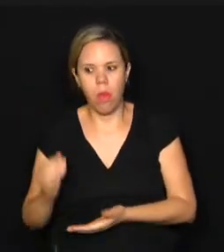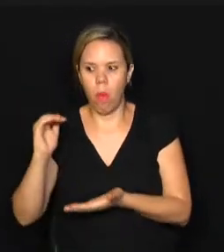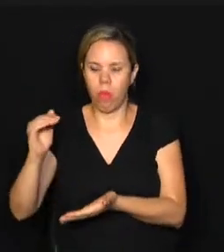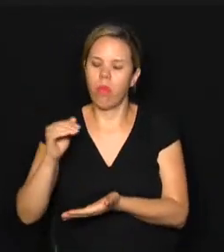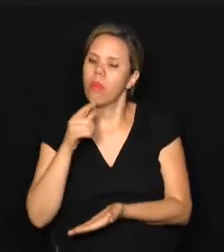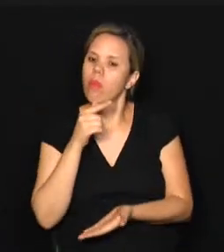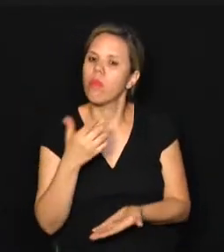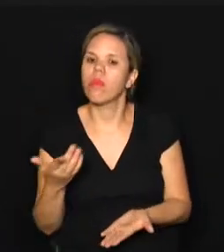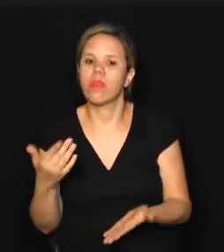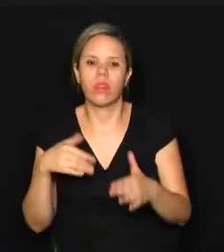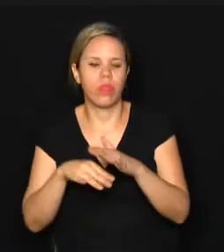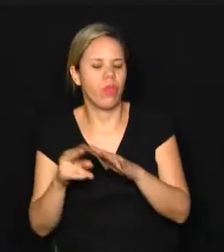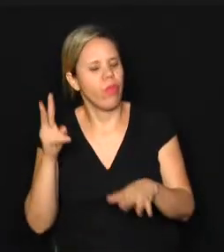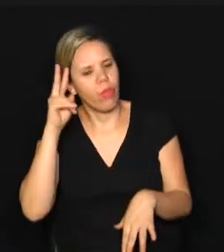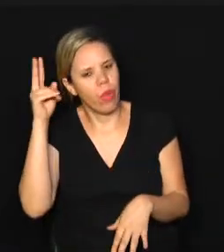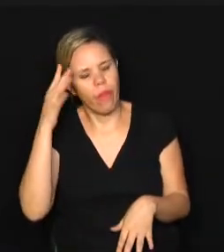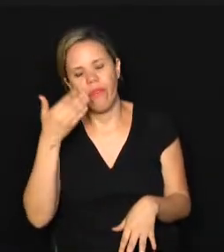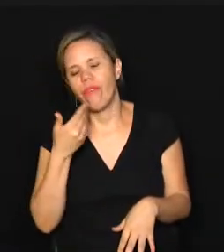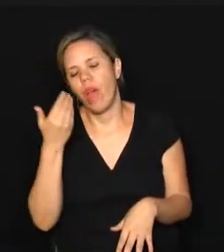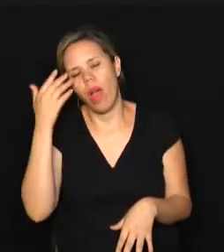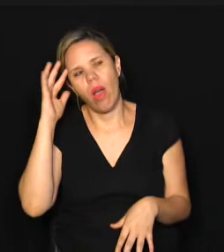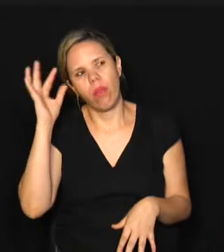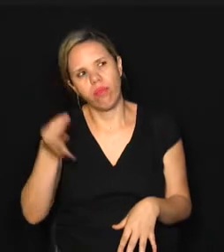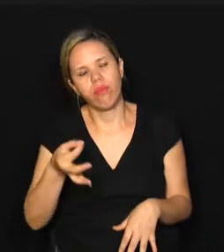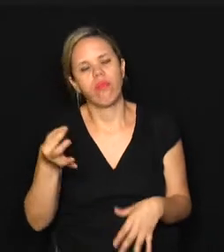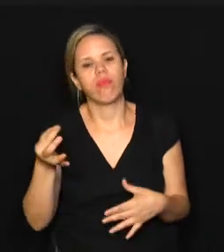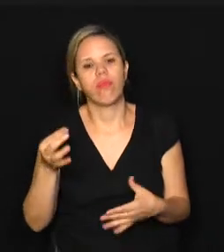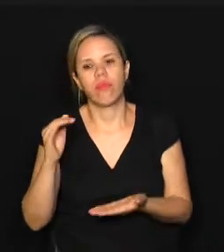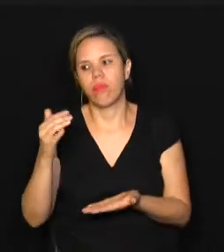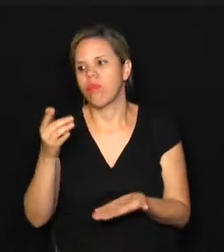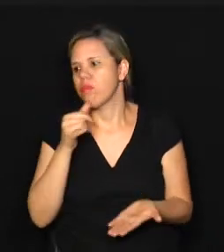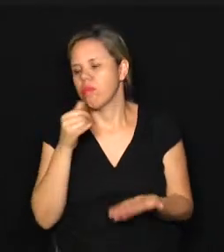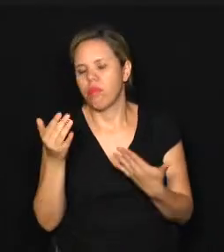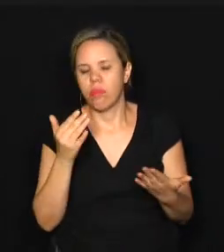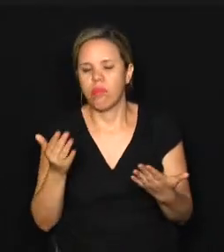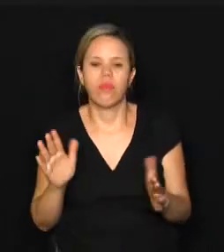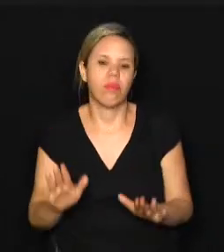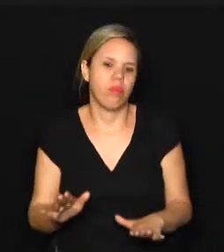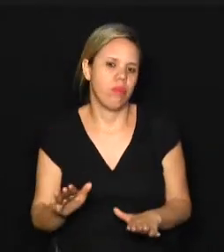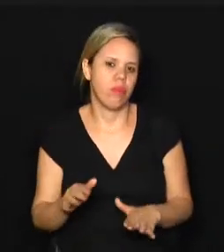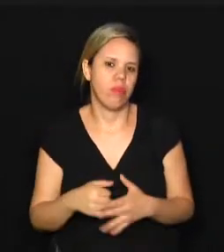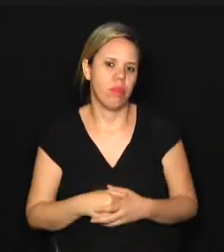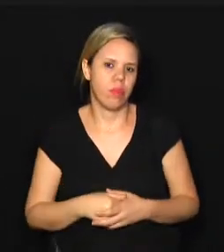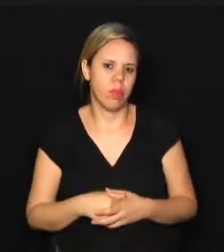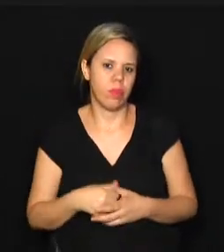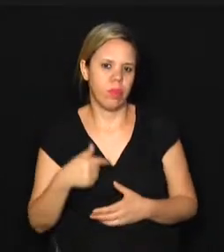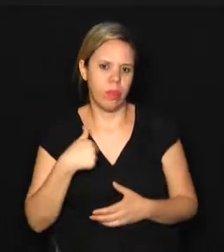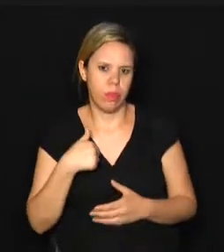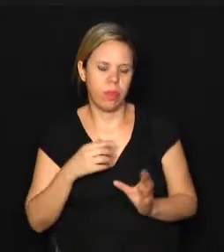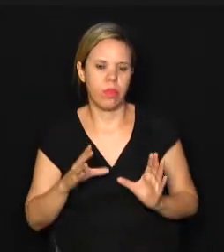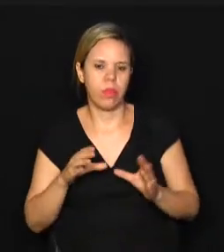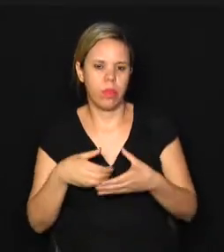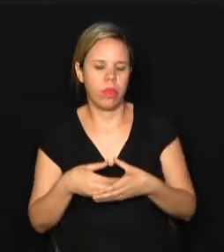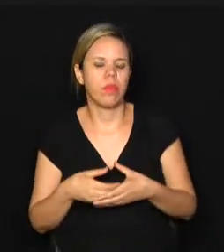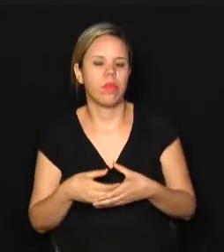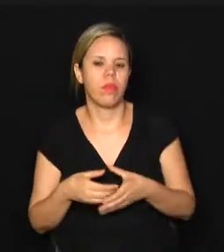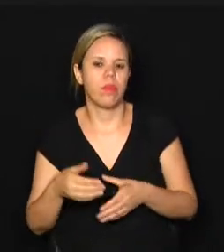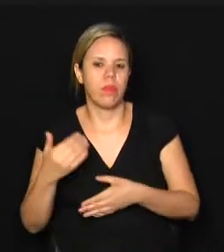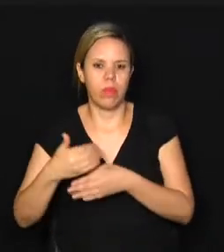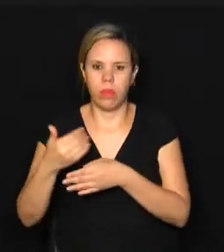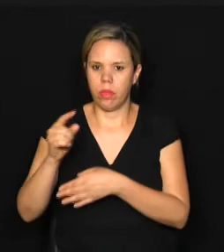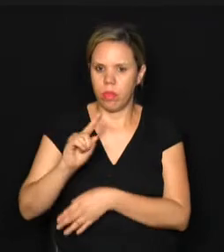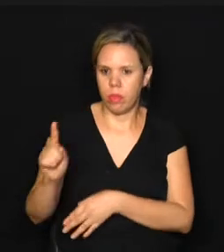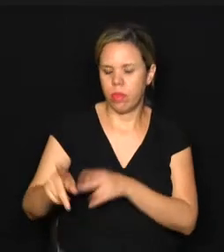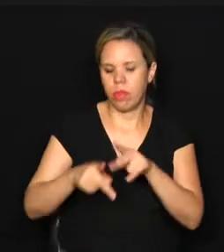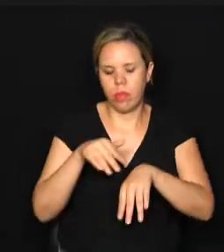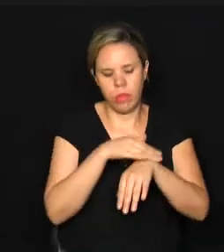entra fácil na nossa cabeça, nem se colocar como litros, né? Então, aqui como Comissão Popular Barragem Não, quando a gente vai conversar com a